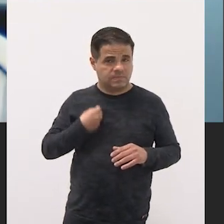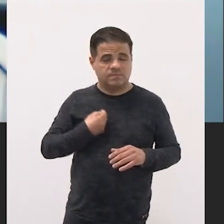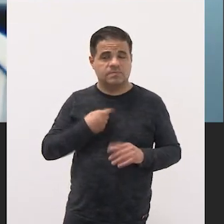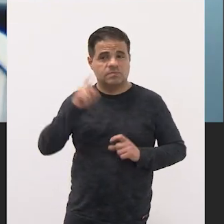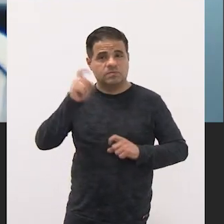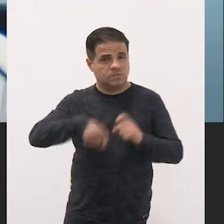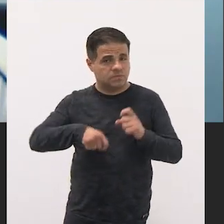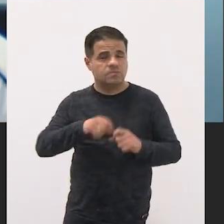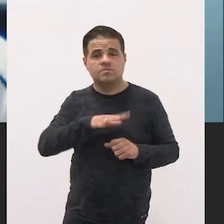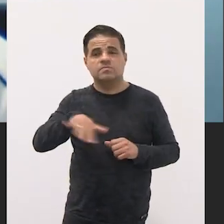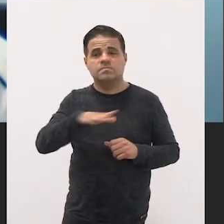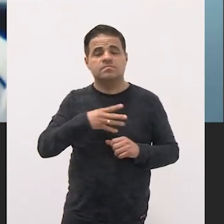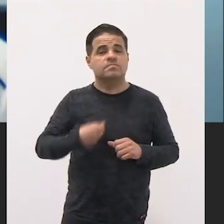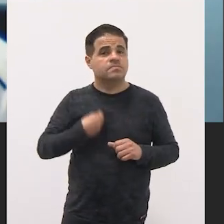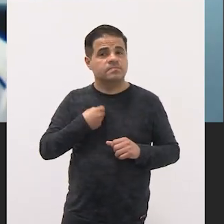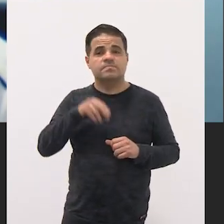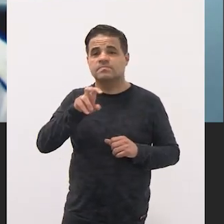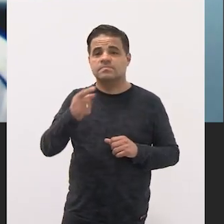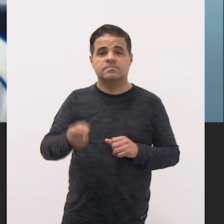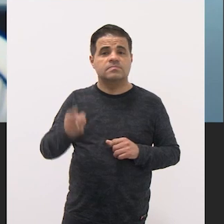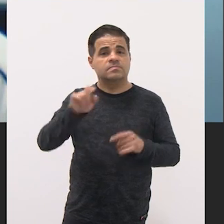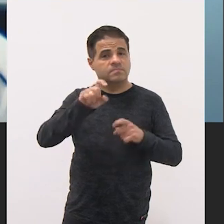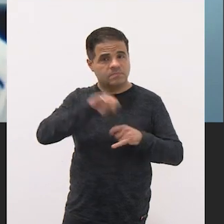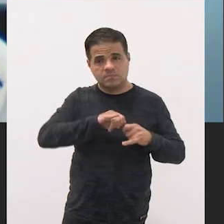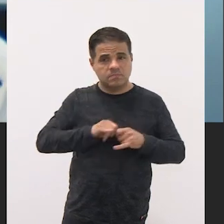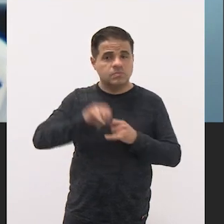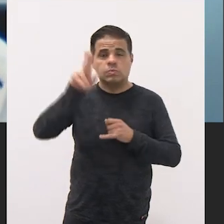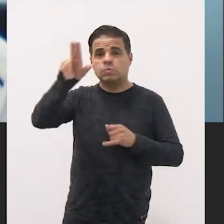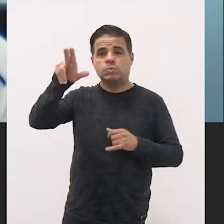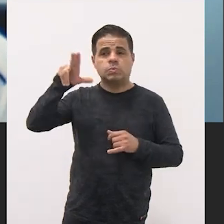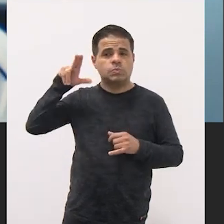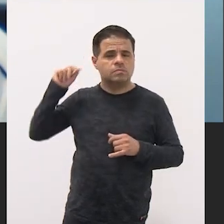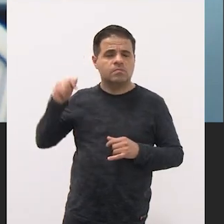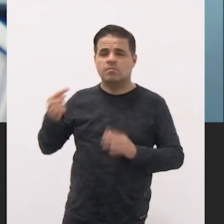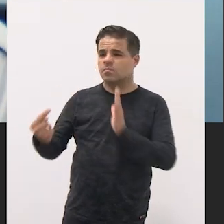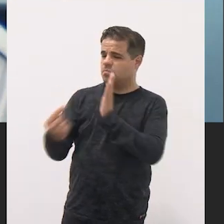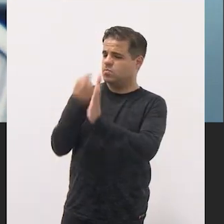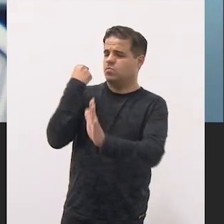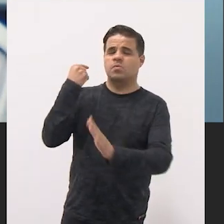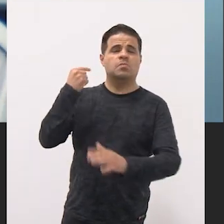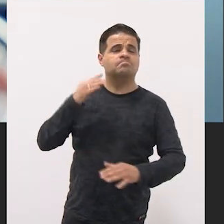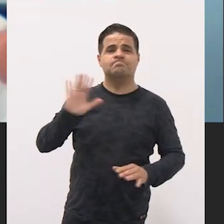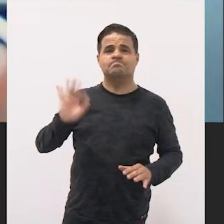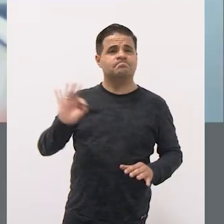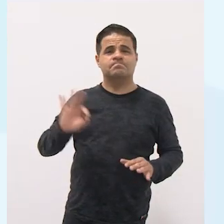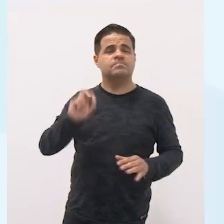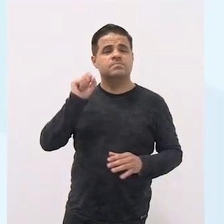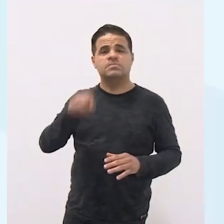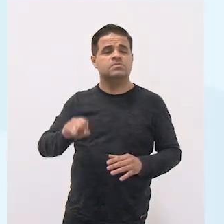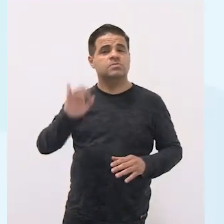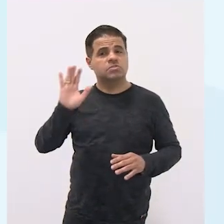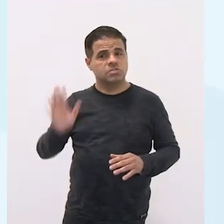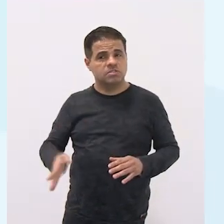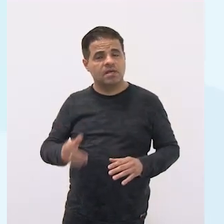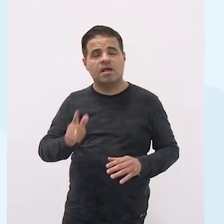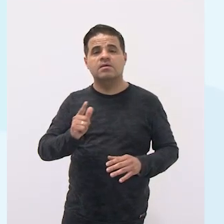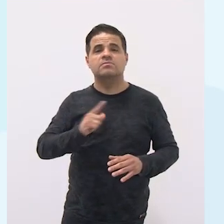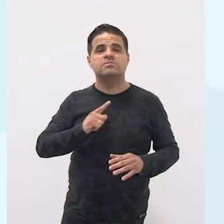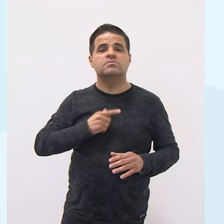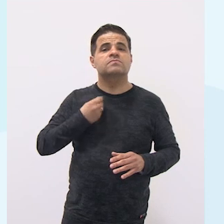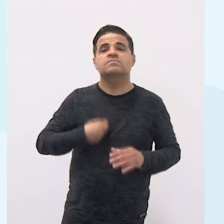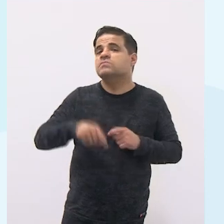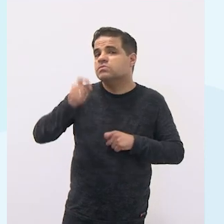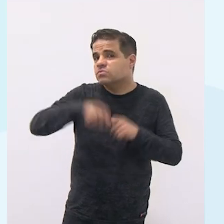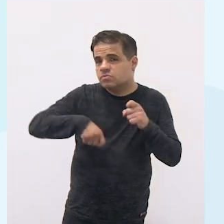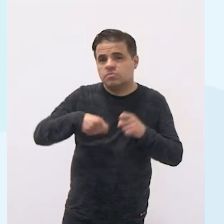sexual, essas 51 me disseram que nunca ninguém tinha perguntado para elas se elas tinham vida